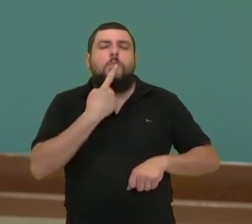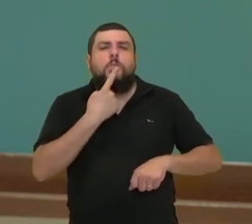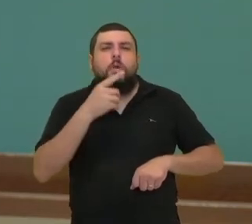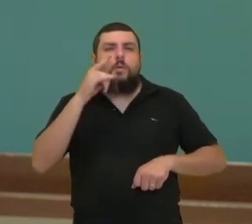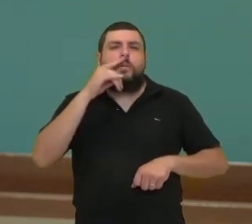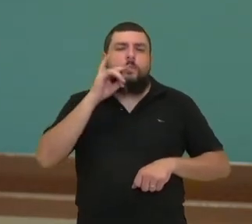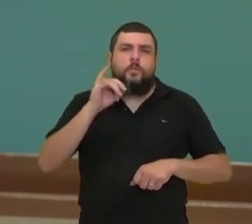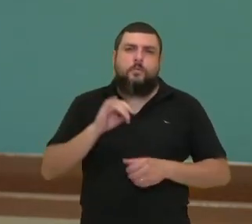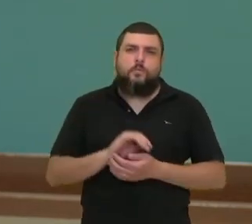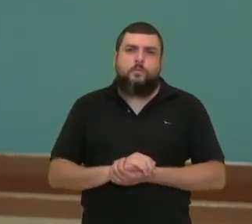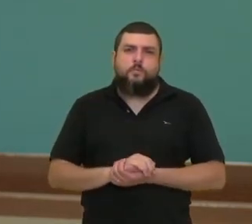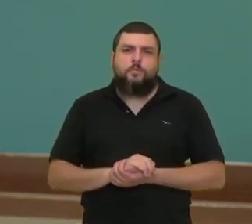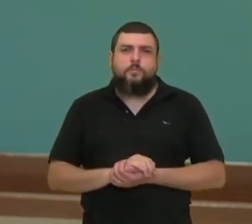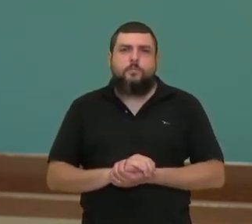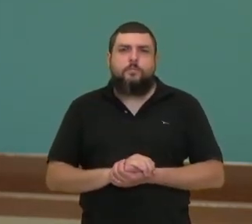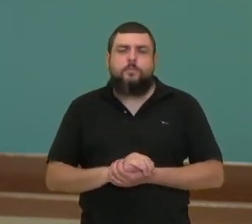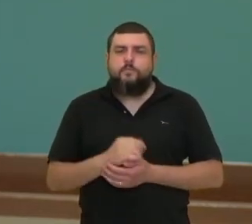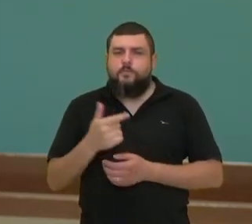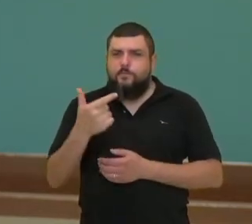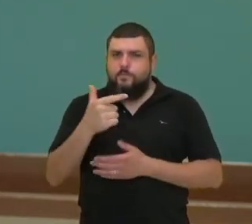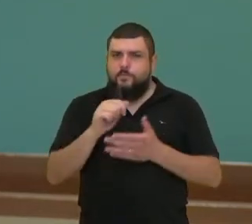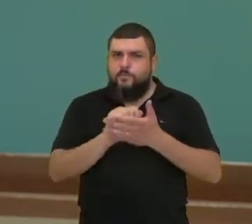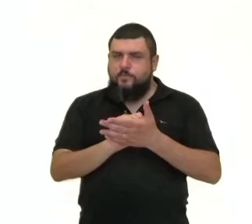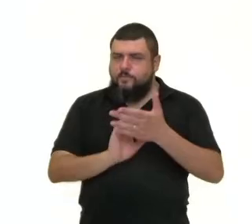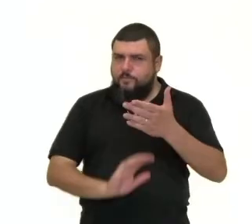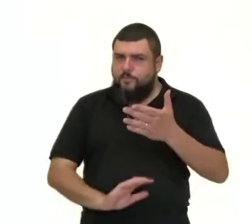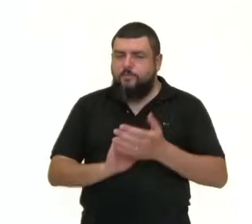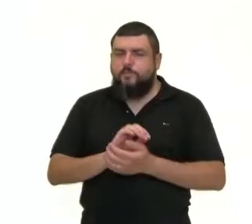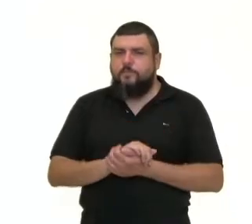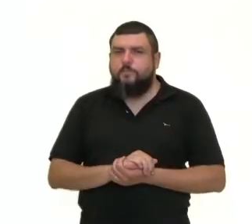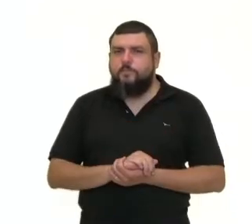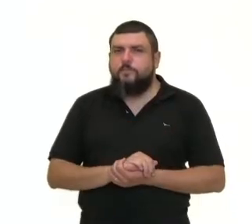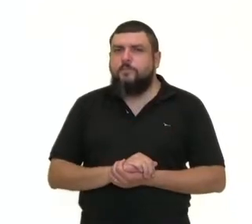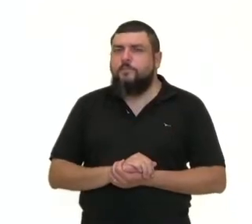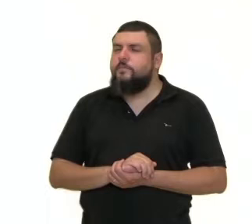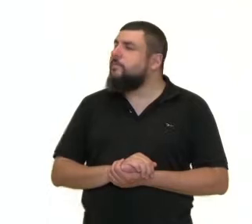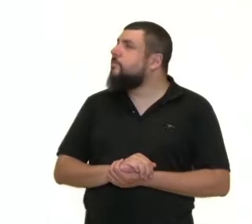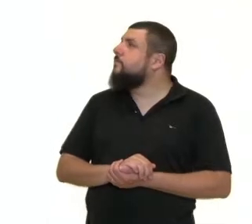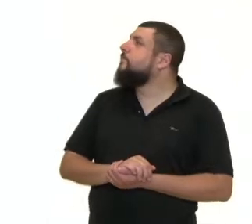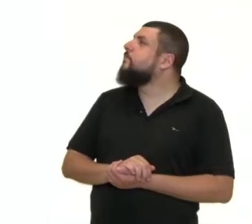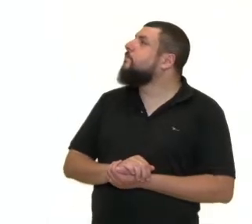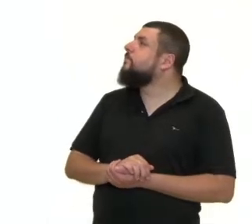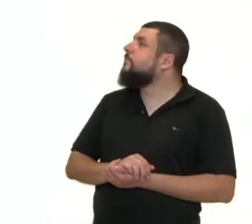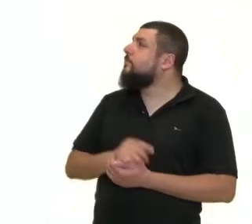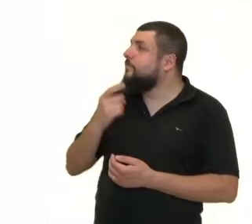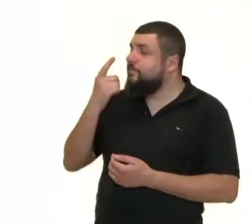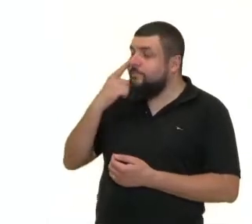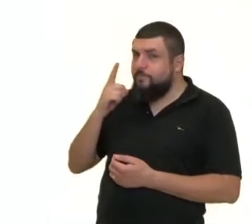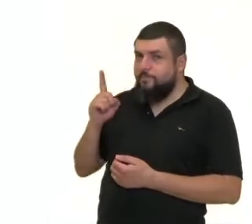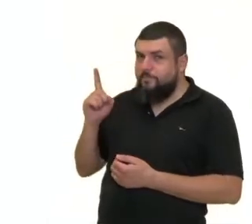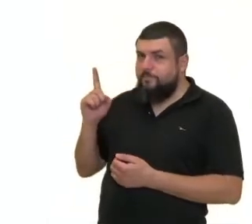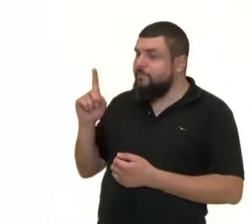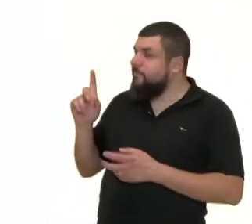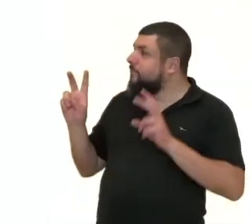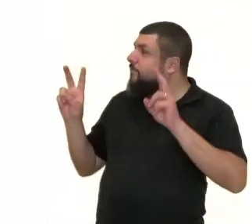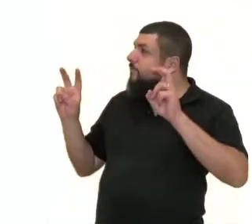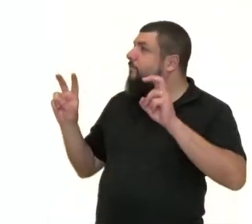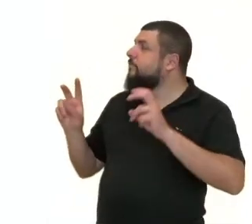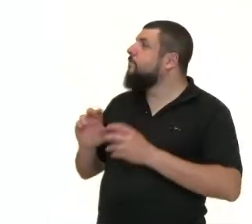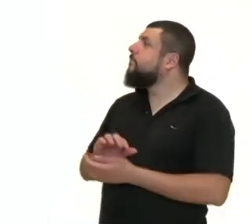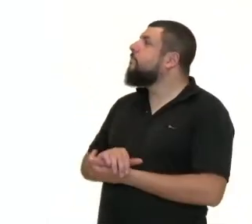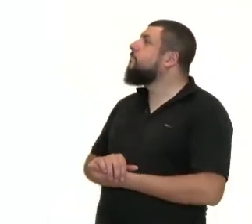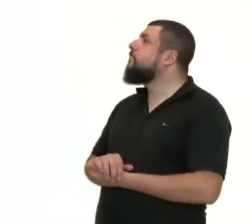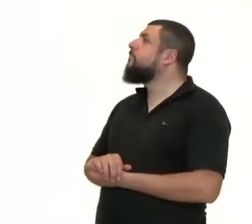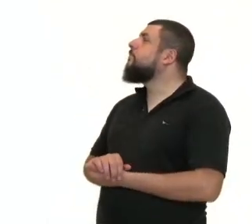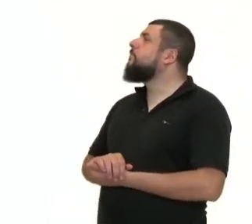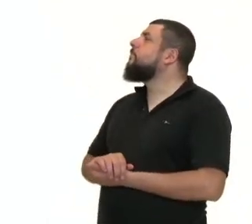para a segunda atividade em relação a esse trecho que nós lemos. Brincar é a linguagem das crianças e